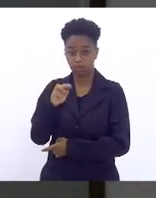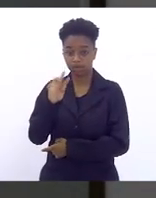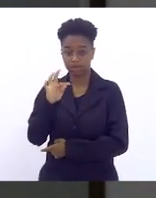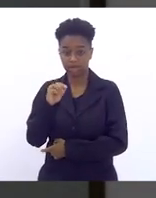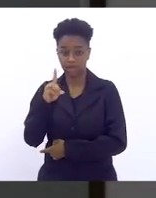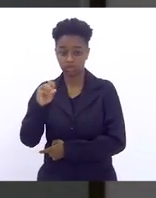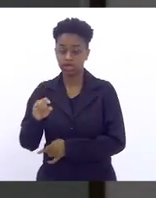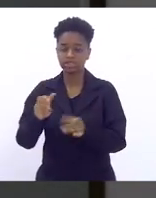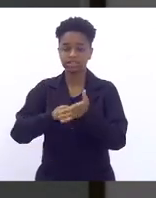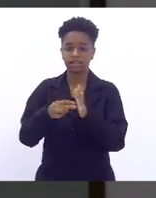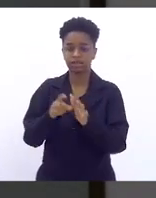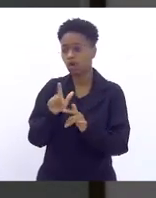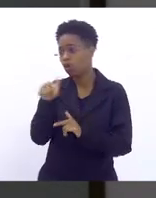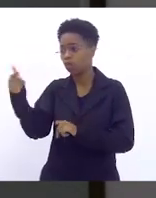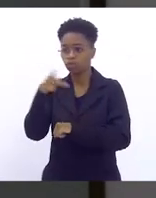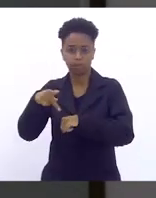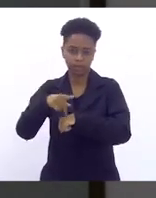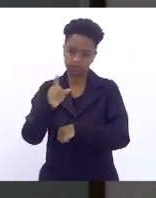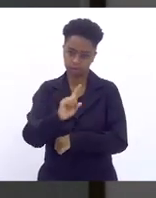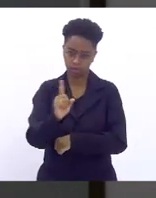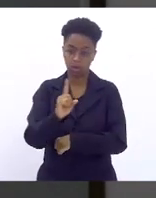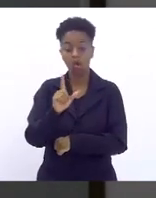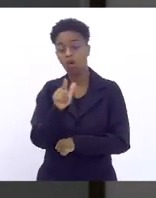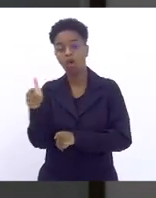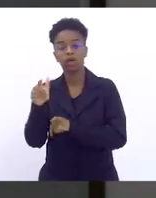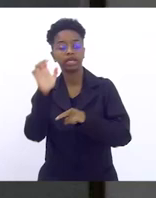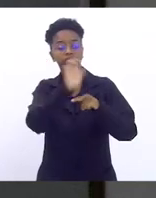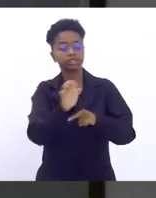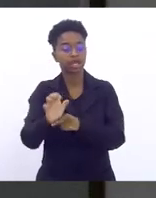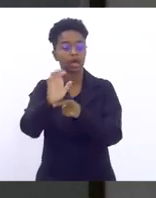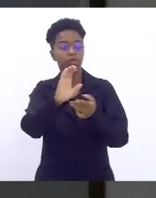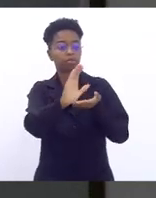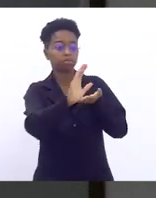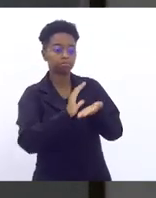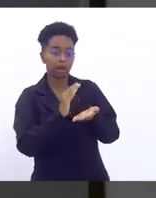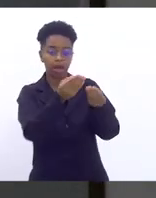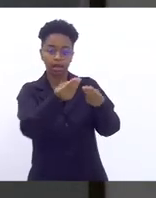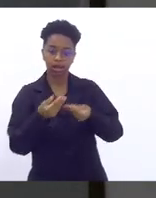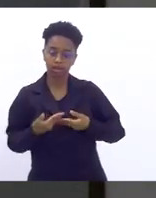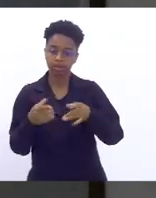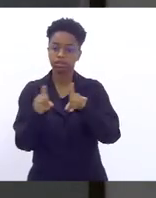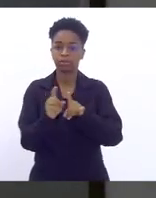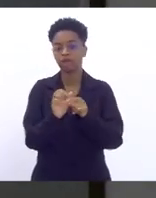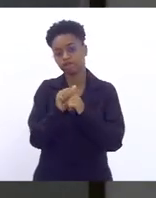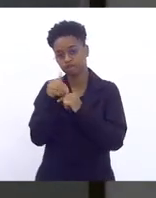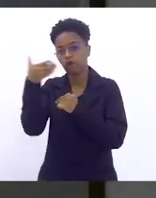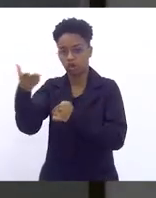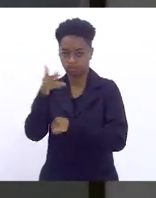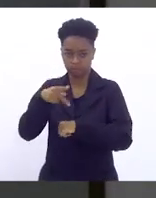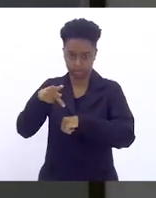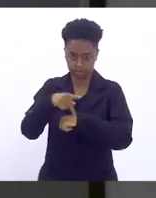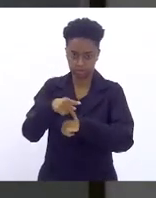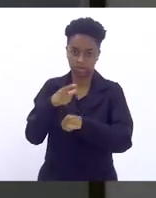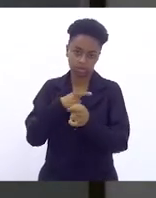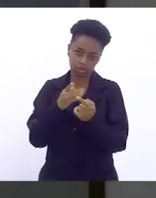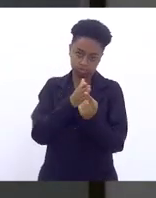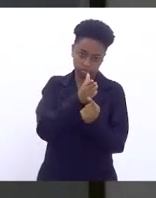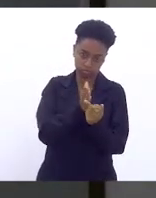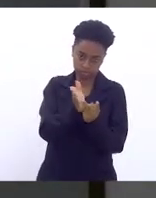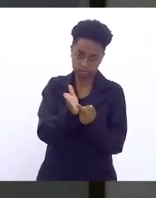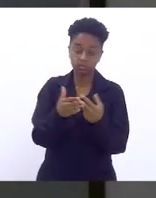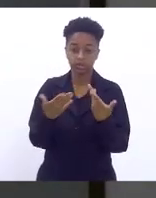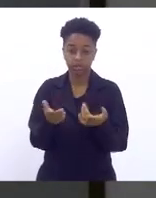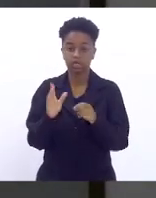país só para esclarecer é vem de outros estados e também de fora do país E aí no lado direito